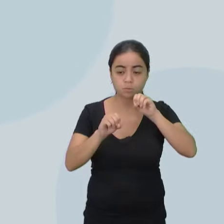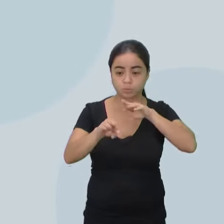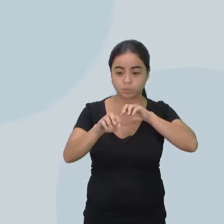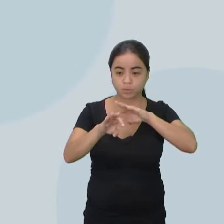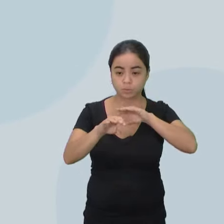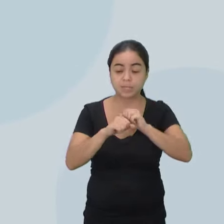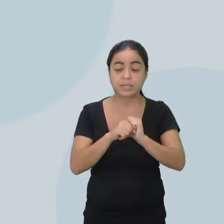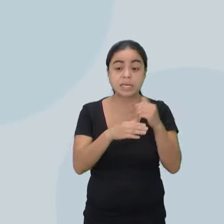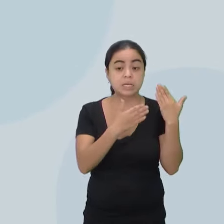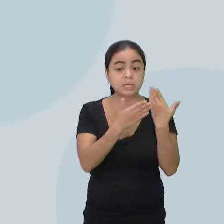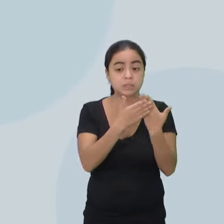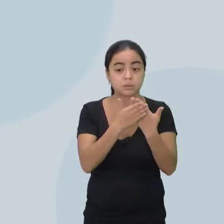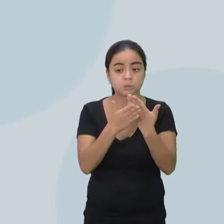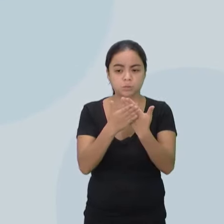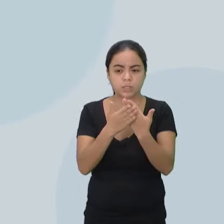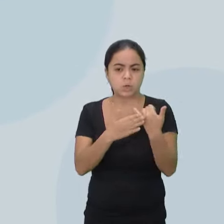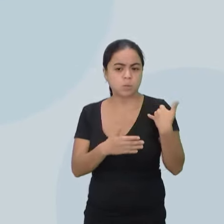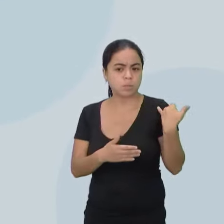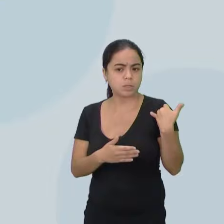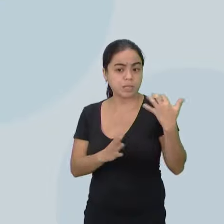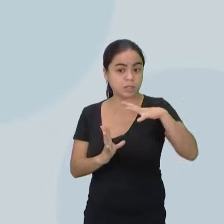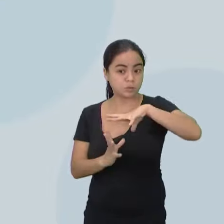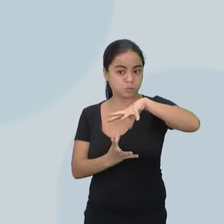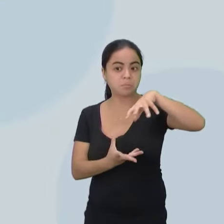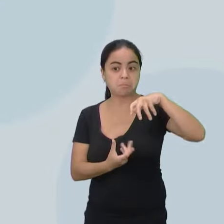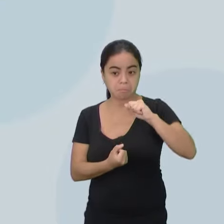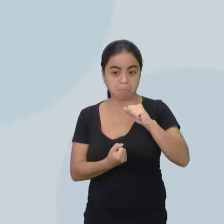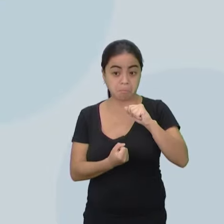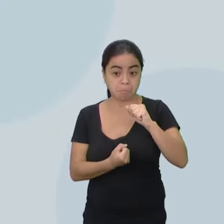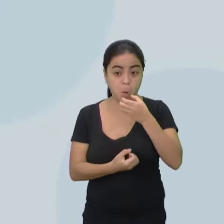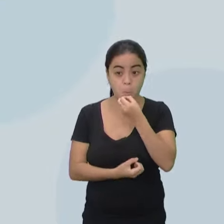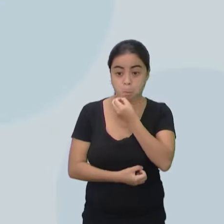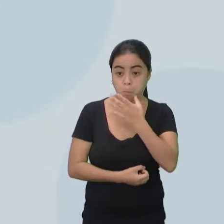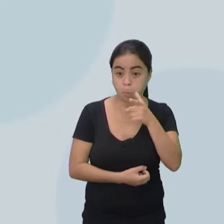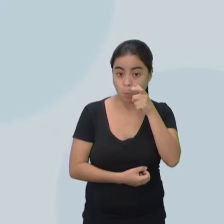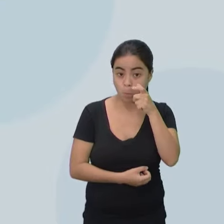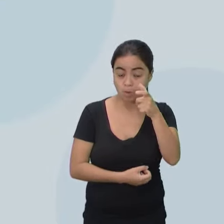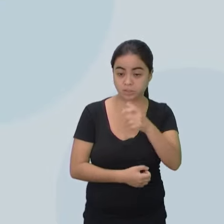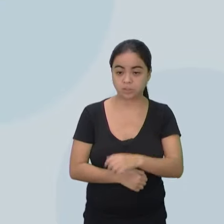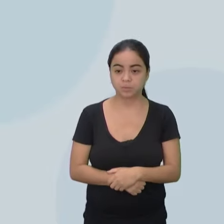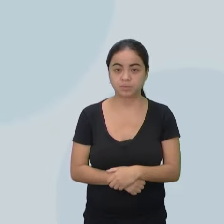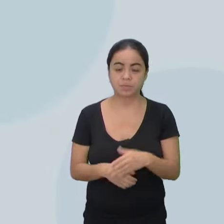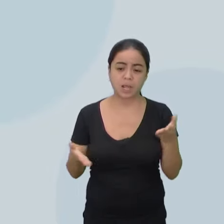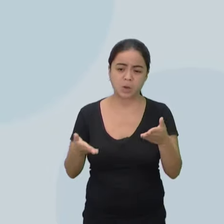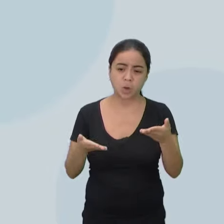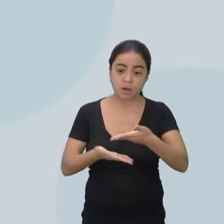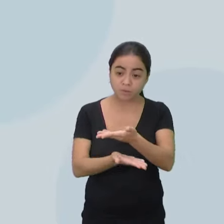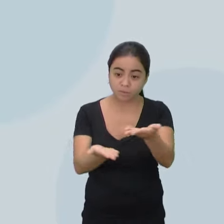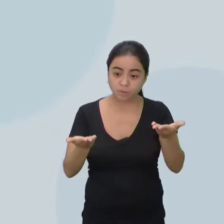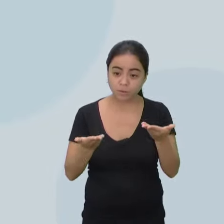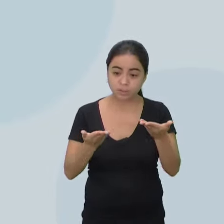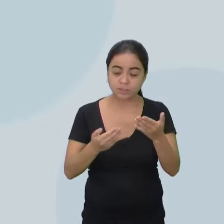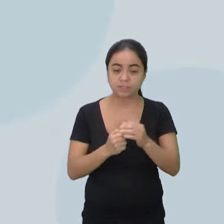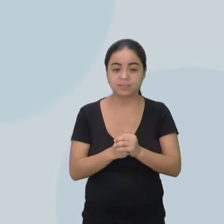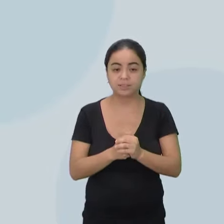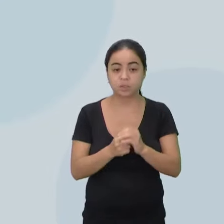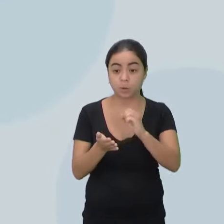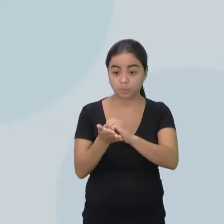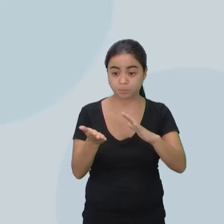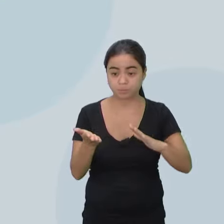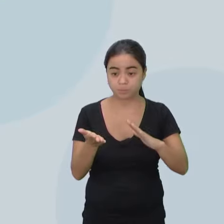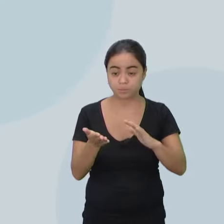do planeta, falando um pouquinho sobre isso, vale a pena assistir, tá bom? E agora é com vocês, vou deixar aí uma tarefinha para vocês,